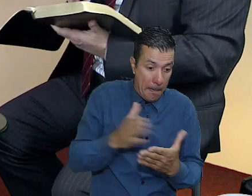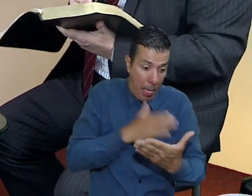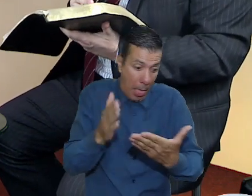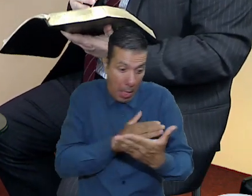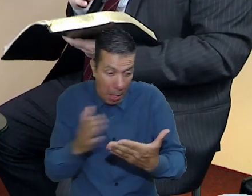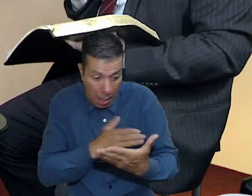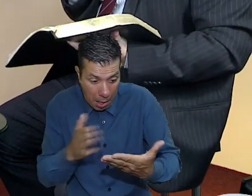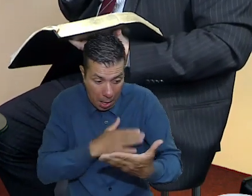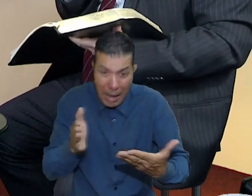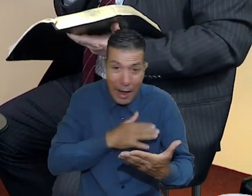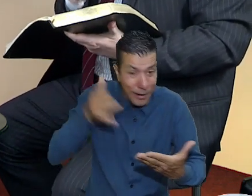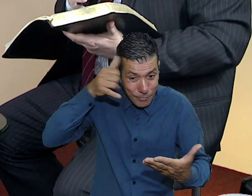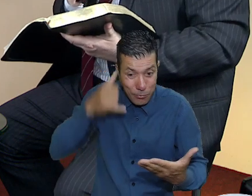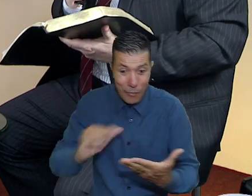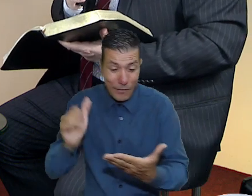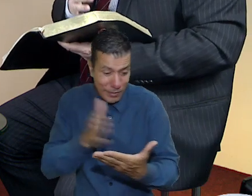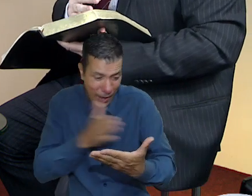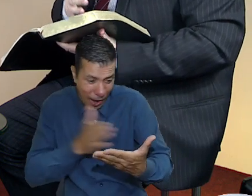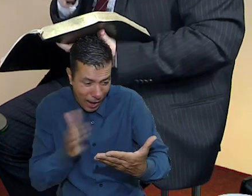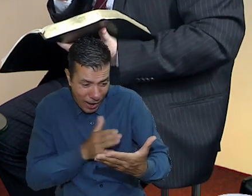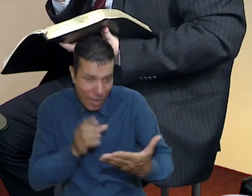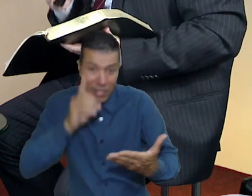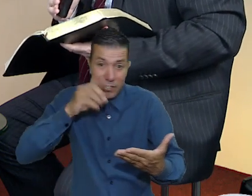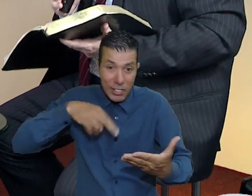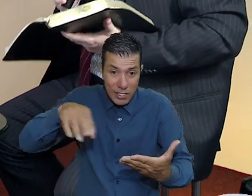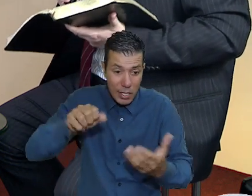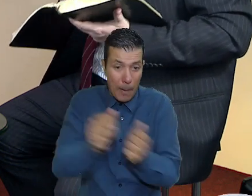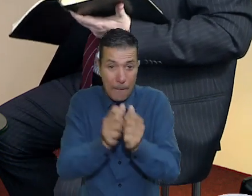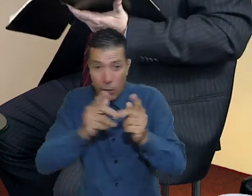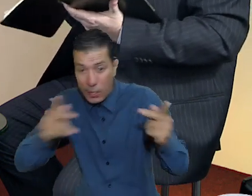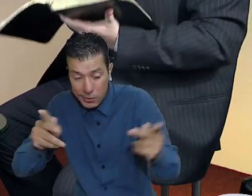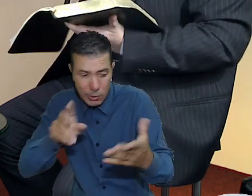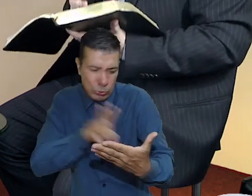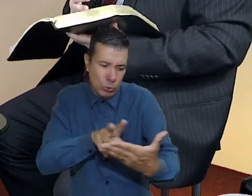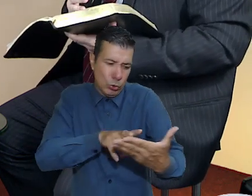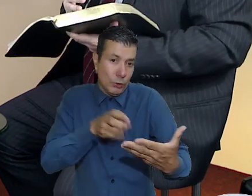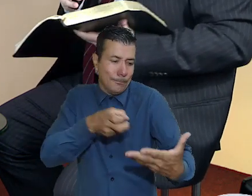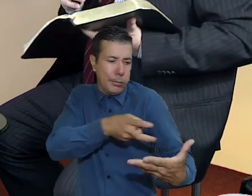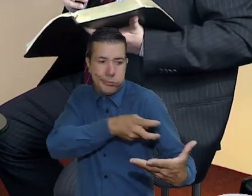de profecia, estudar as profecias de Daniel e Apocalipse, porque